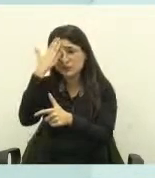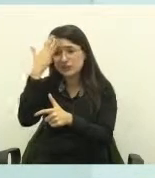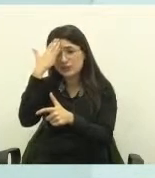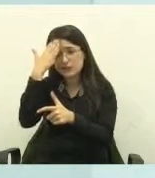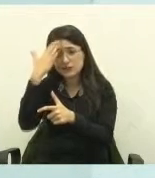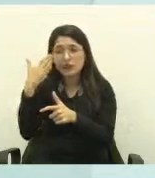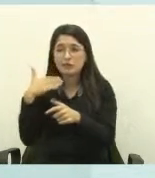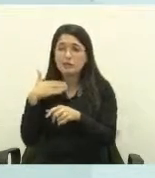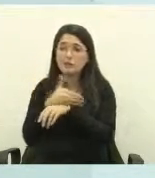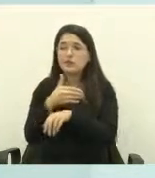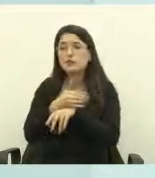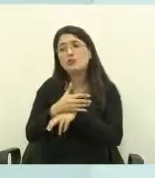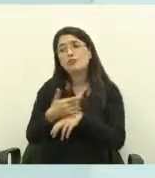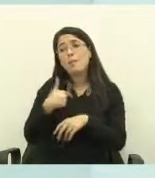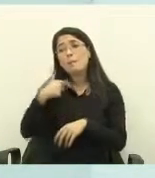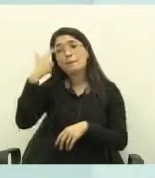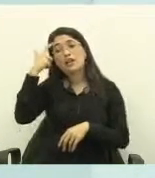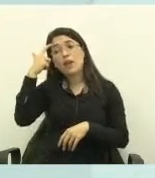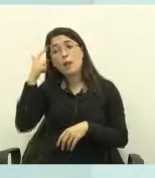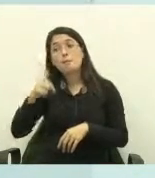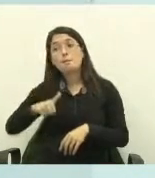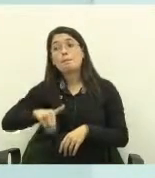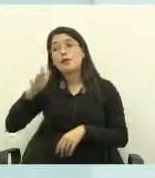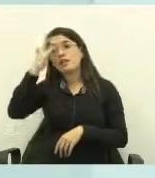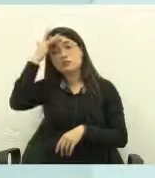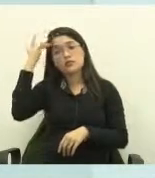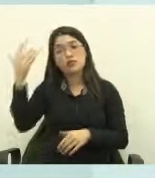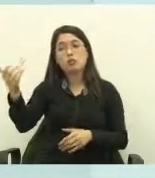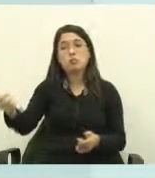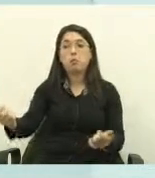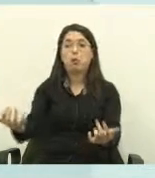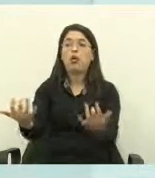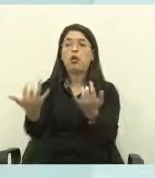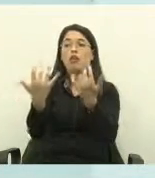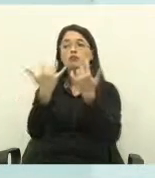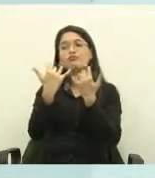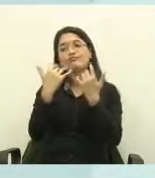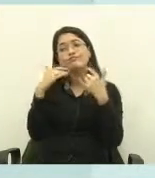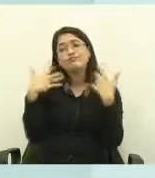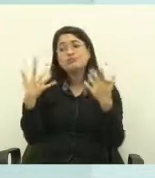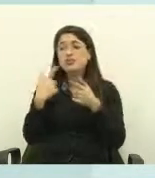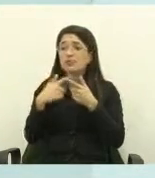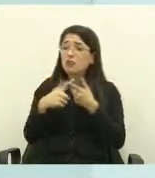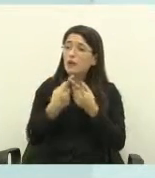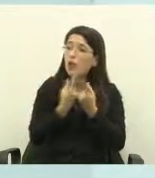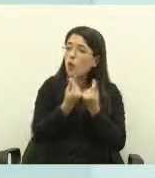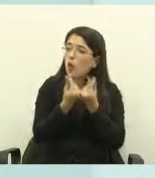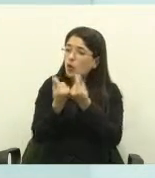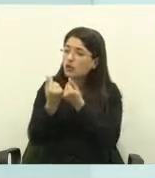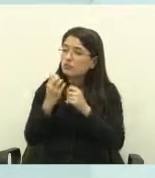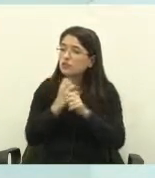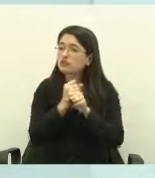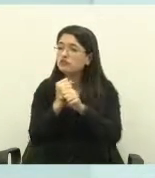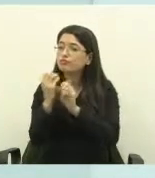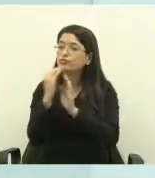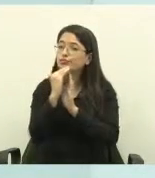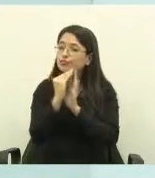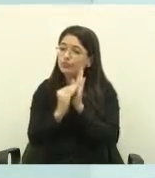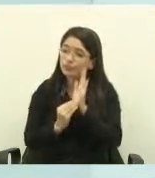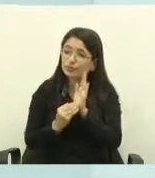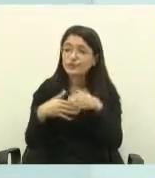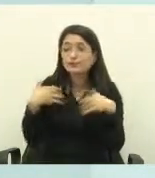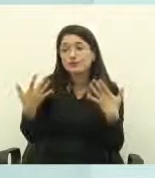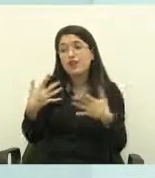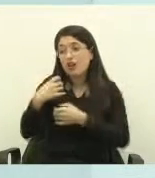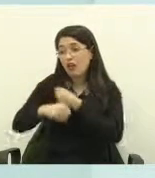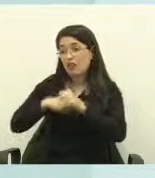município. A gente esperava ter uma participação maior, porque é importante que nós estamos discutindo aqui os destinos do orçamento para o ano que vem. E eu sempre fui